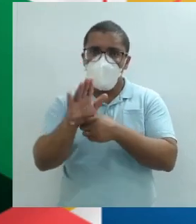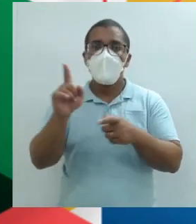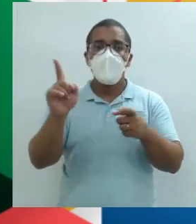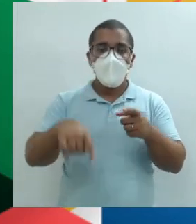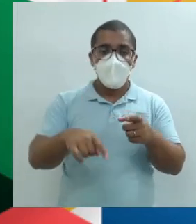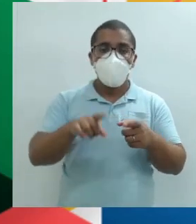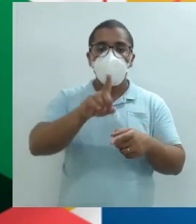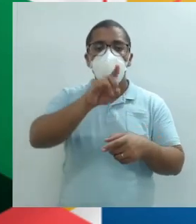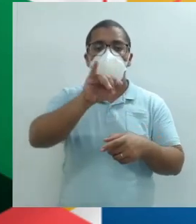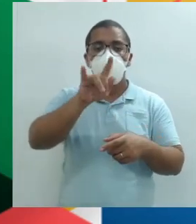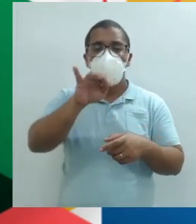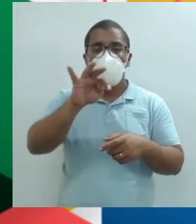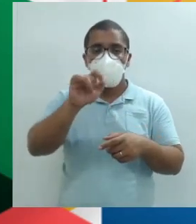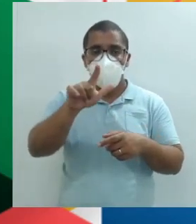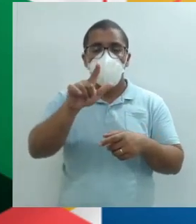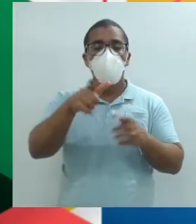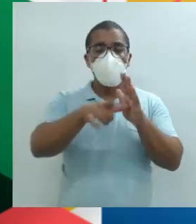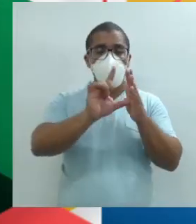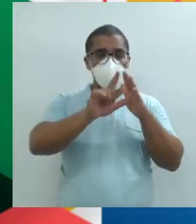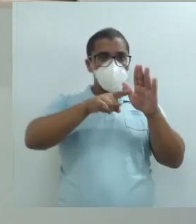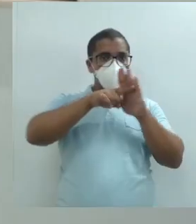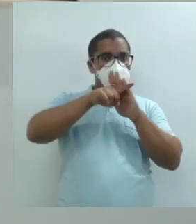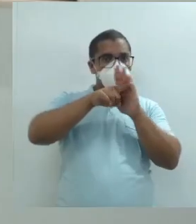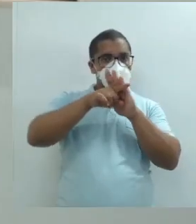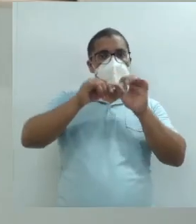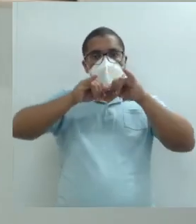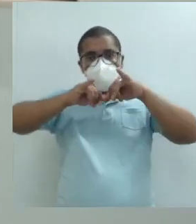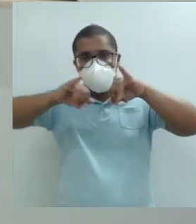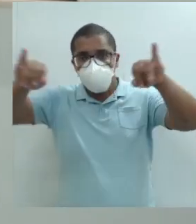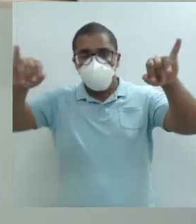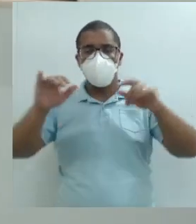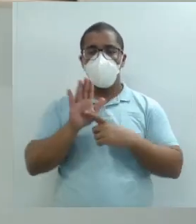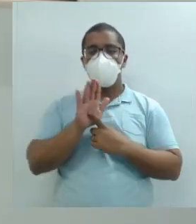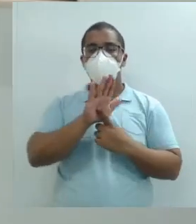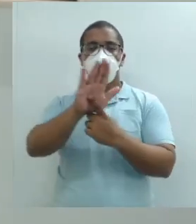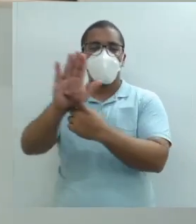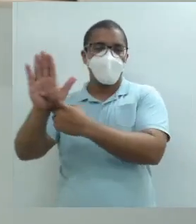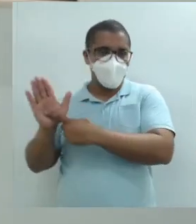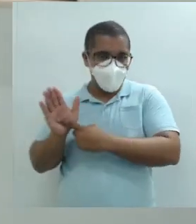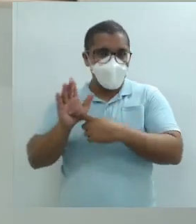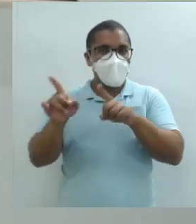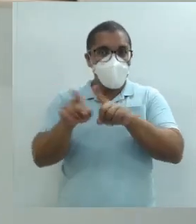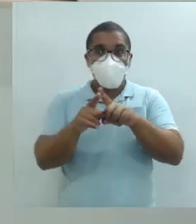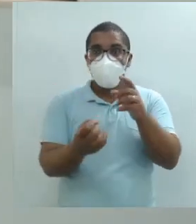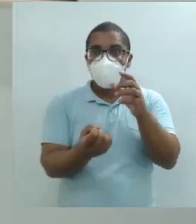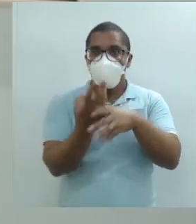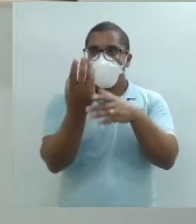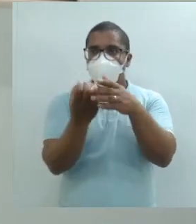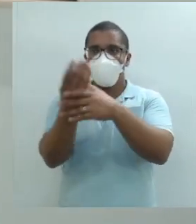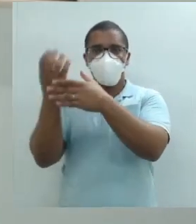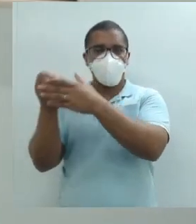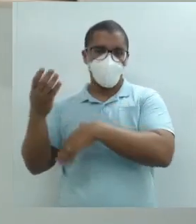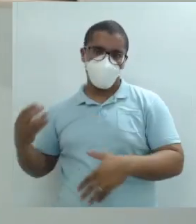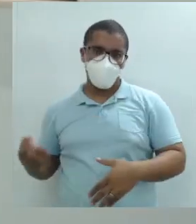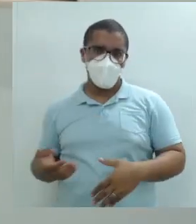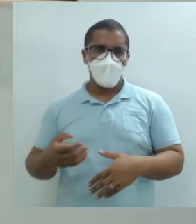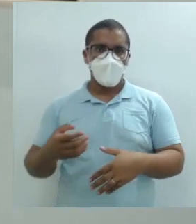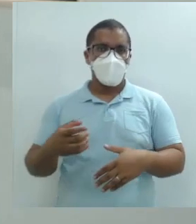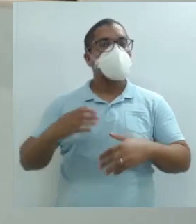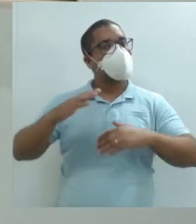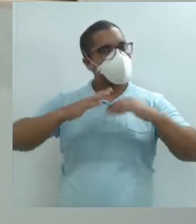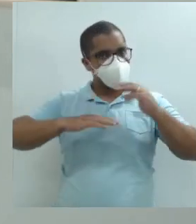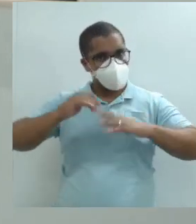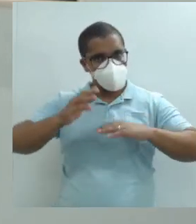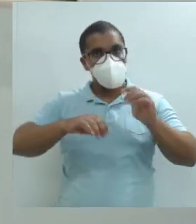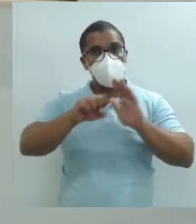digitais para pesquisar, comunicar, expressar e criar. Então, essas competências,